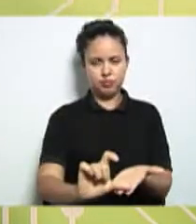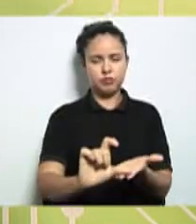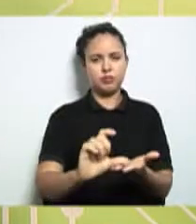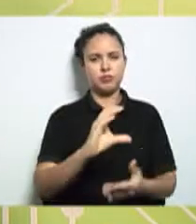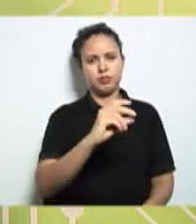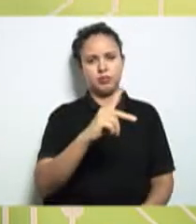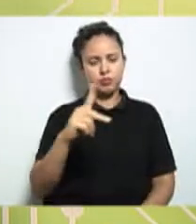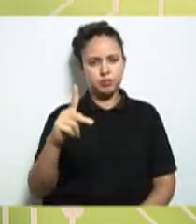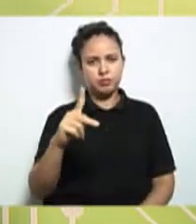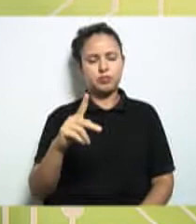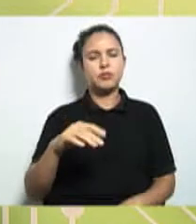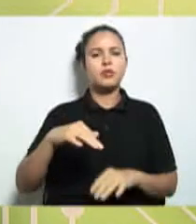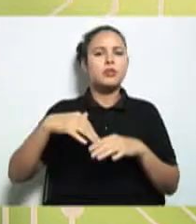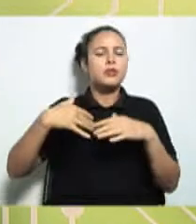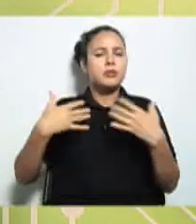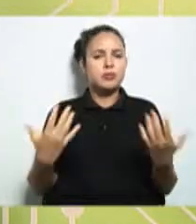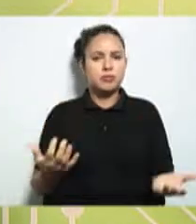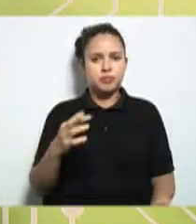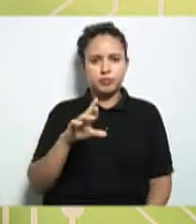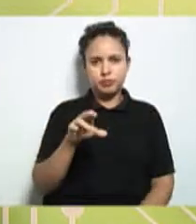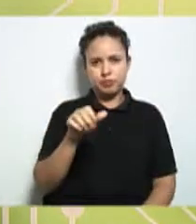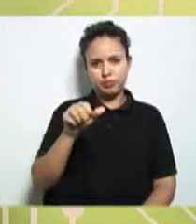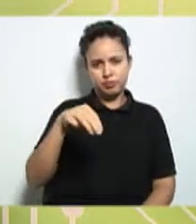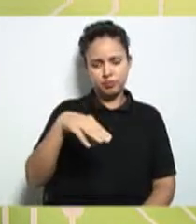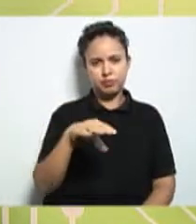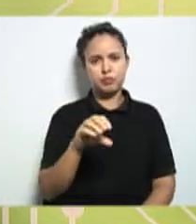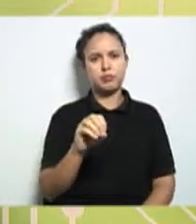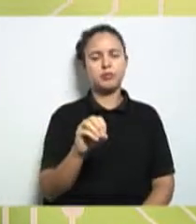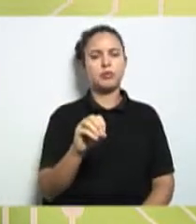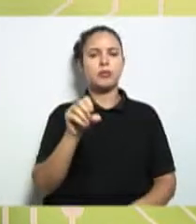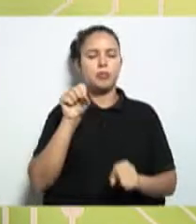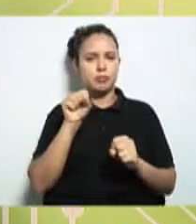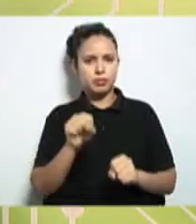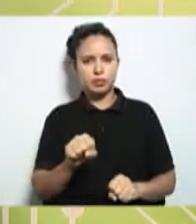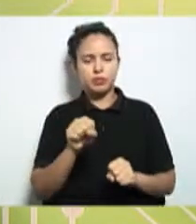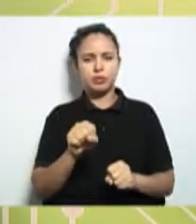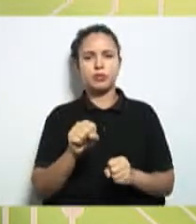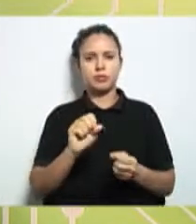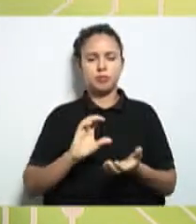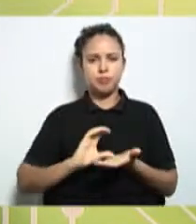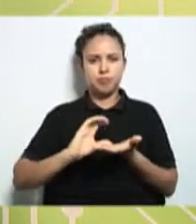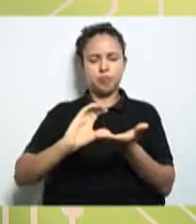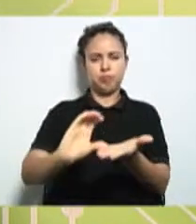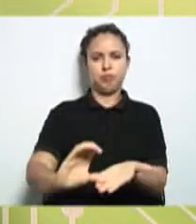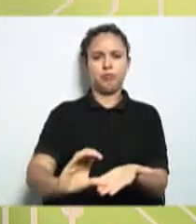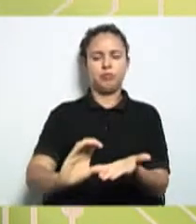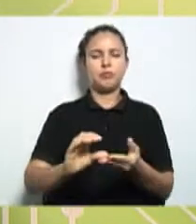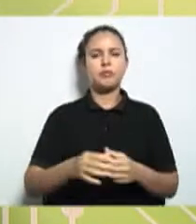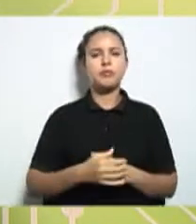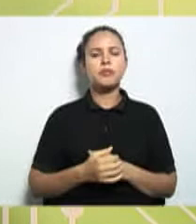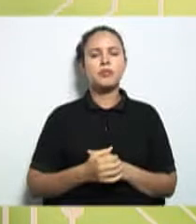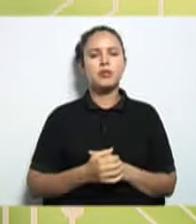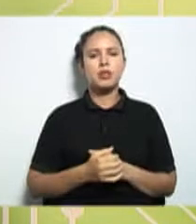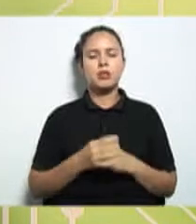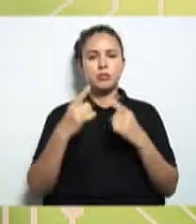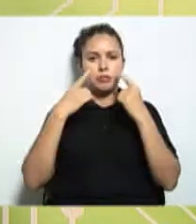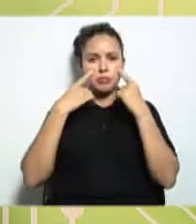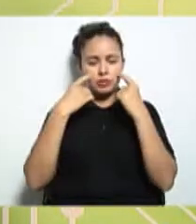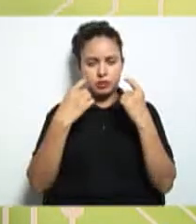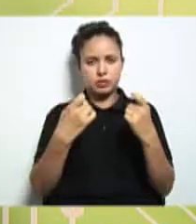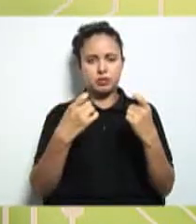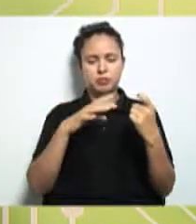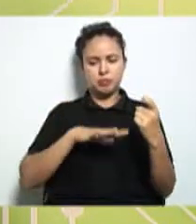é o ramo que eu tenho, que pode ser, né, que eu posso empreender, o que é mais interessante para a